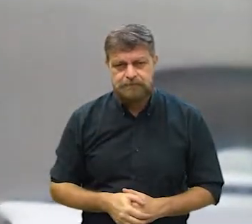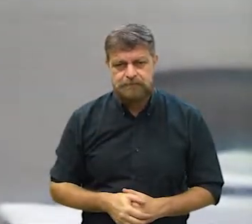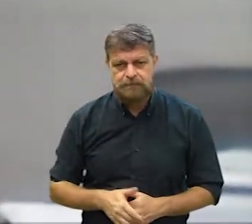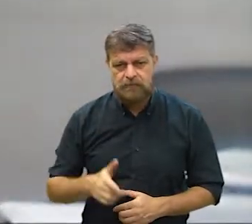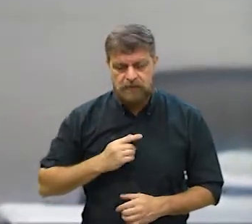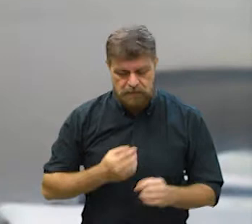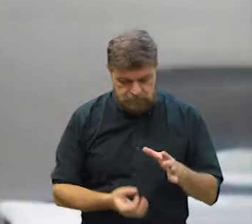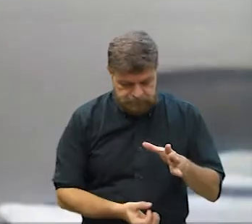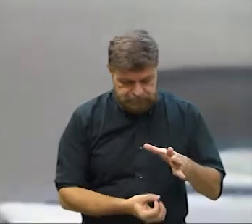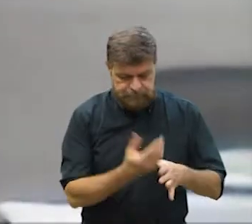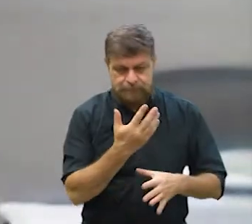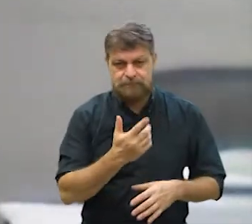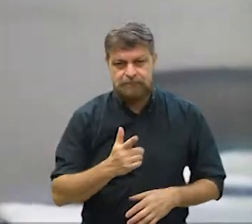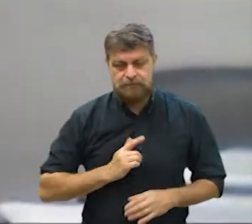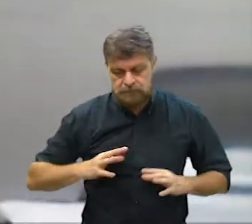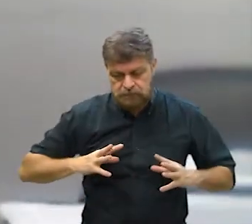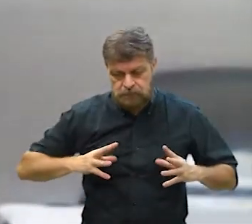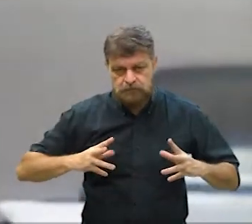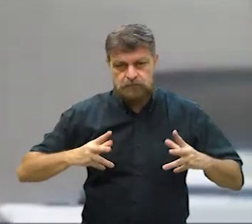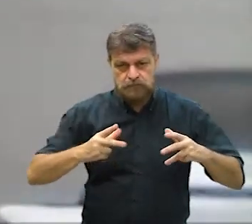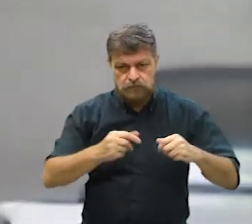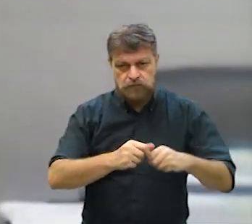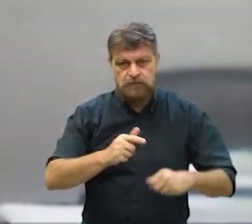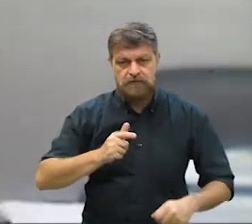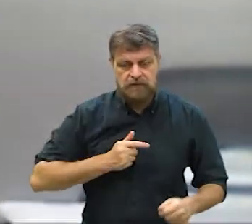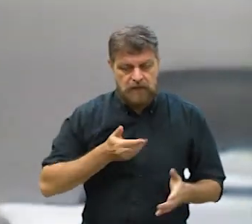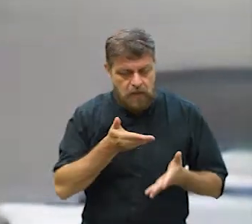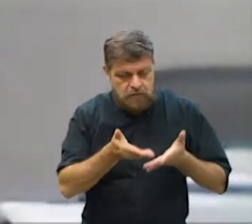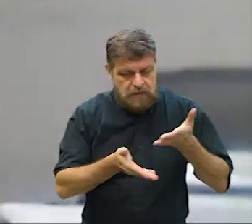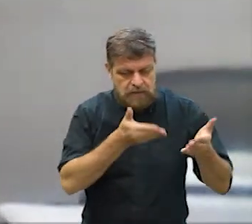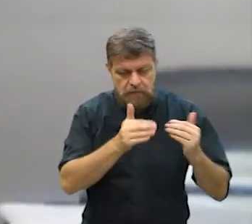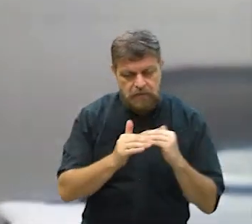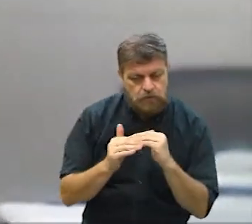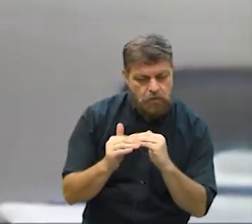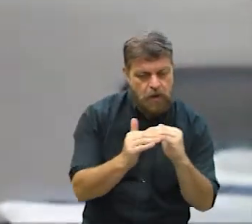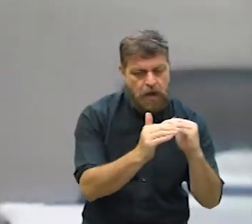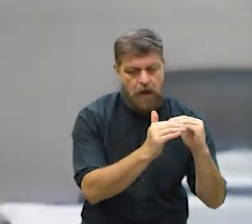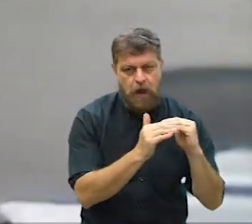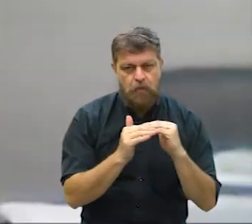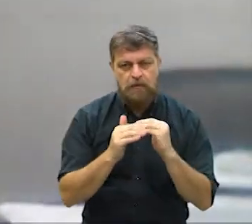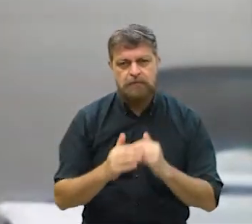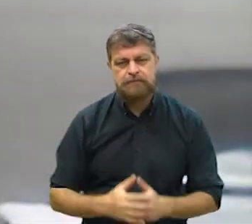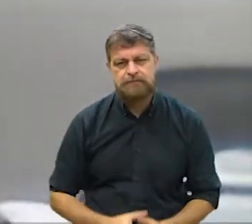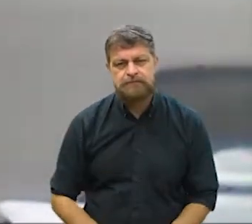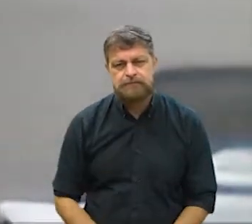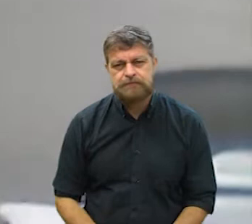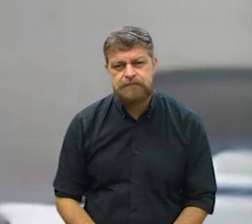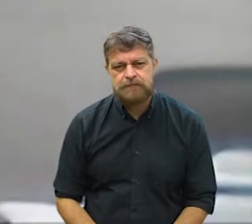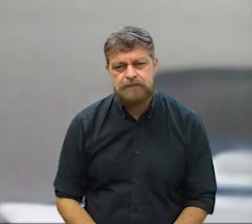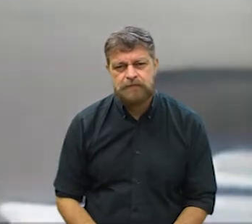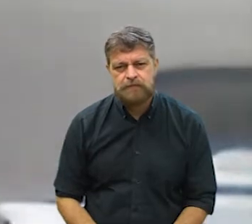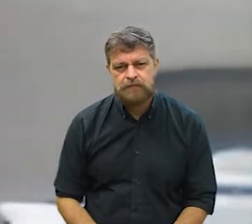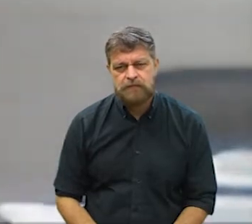está sendo implantado e todos terão o mesmo tratamento.